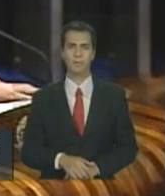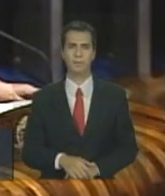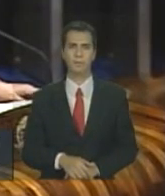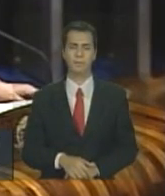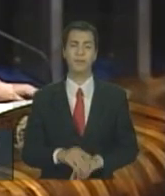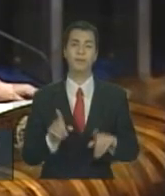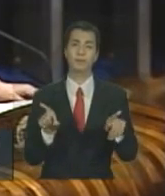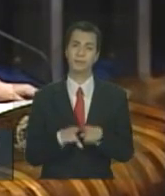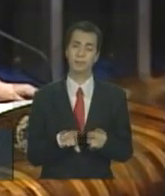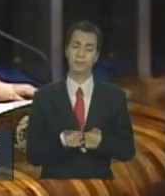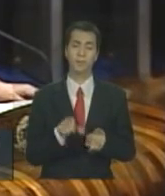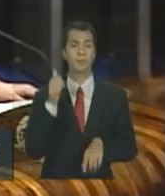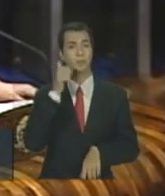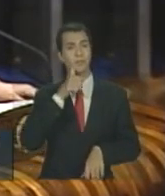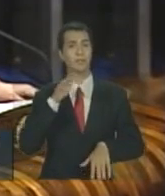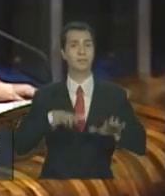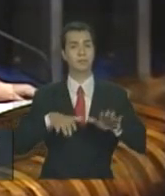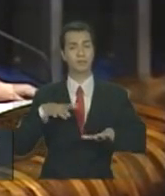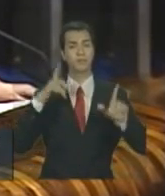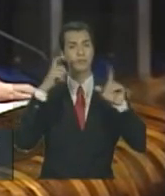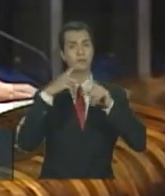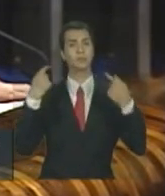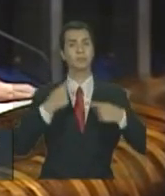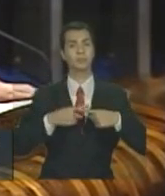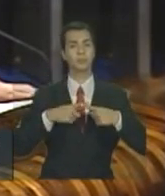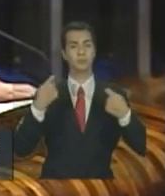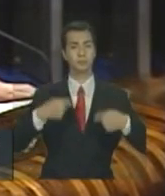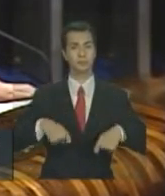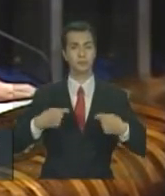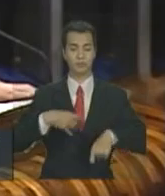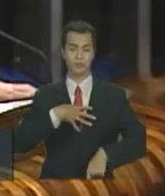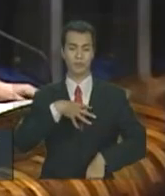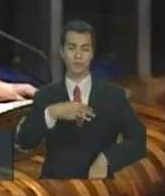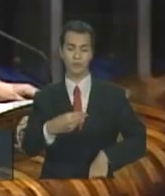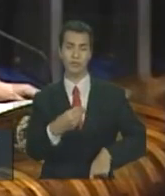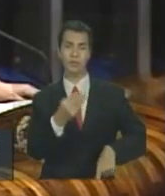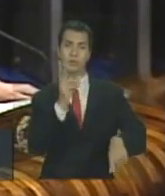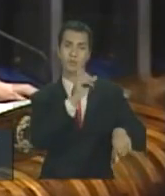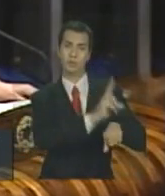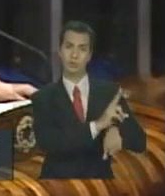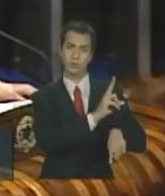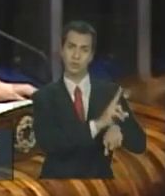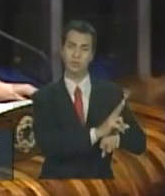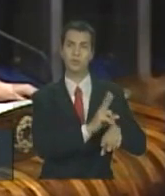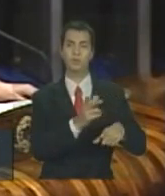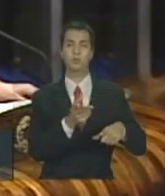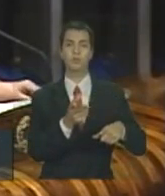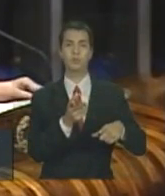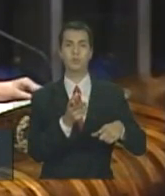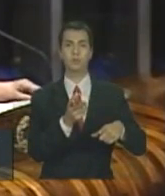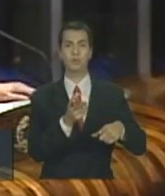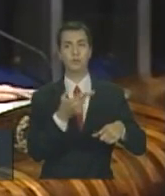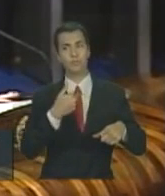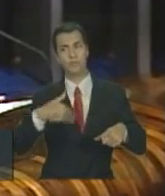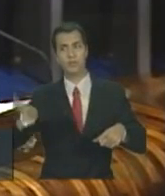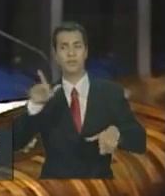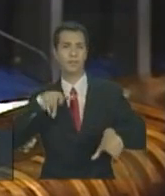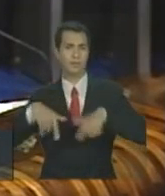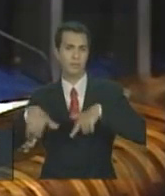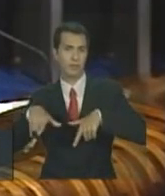precisarem de deixar seus filhos em segurança, protegidos do assédio e da criminalidade.